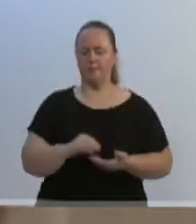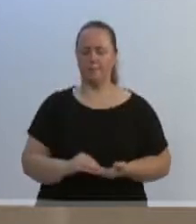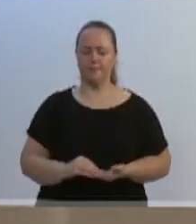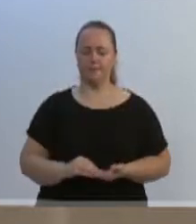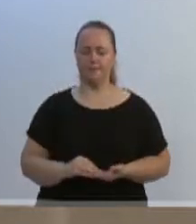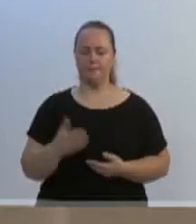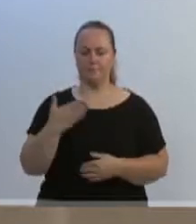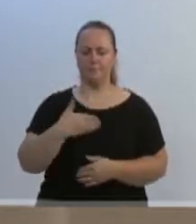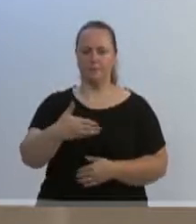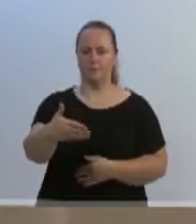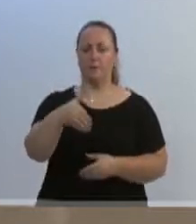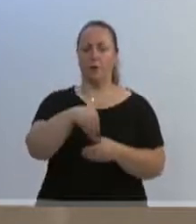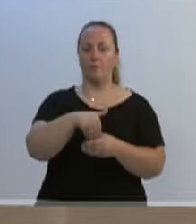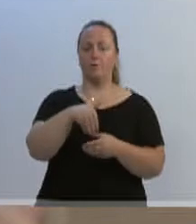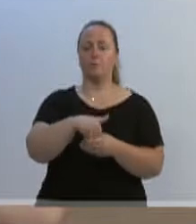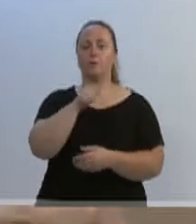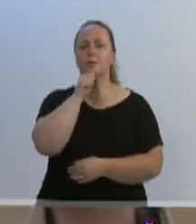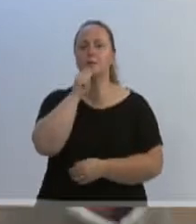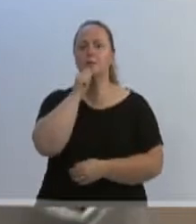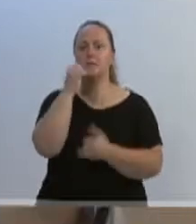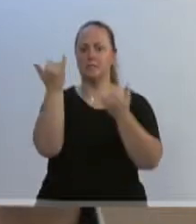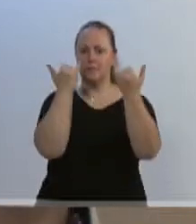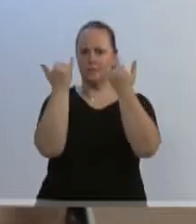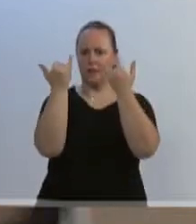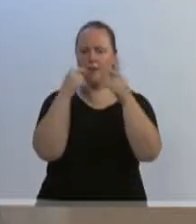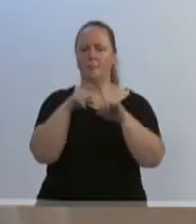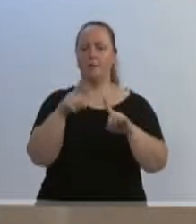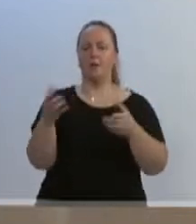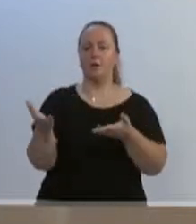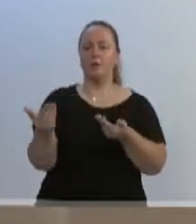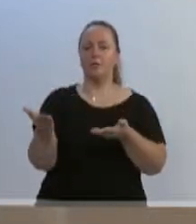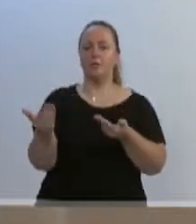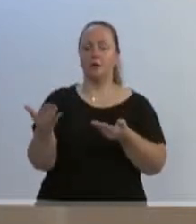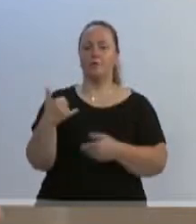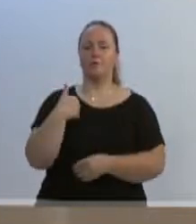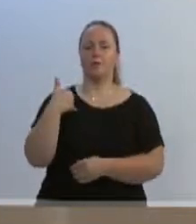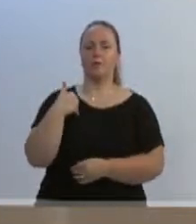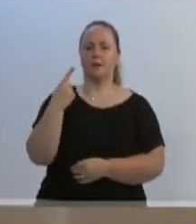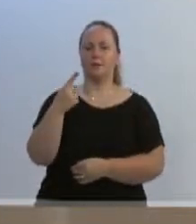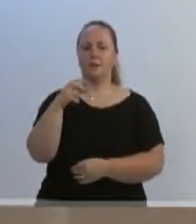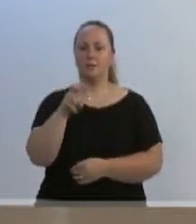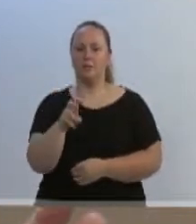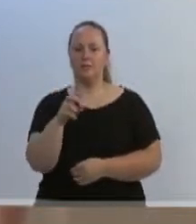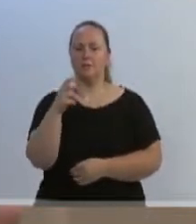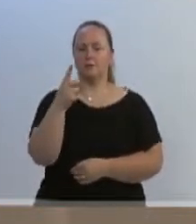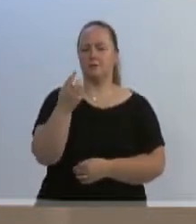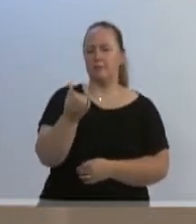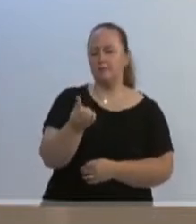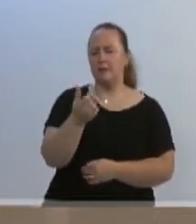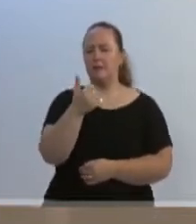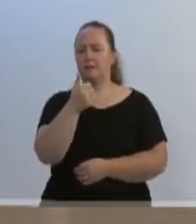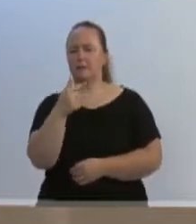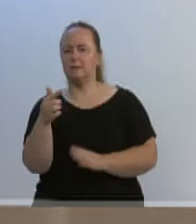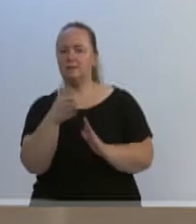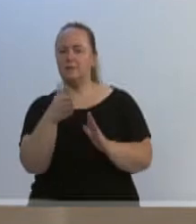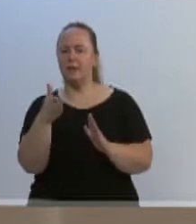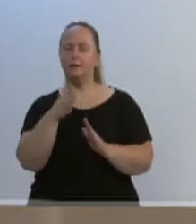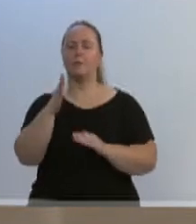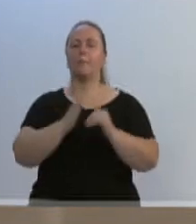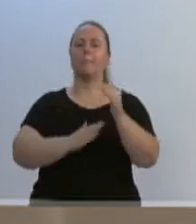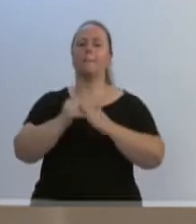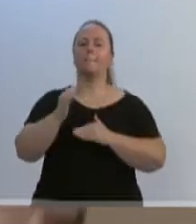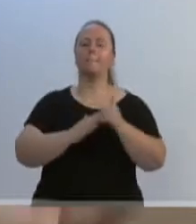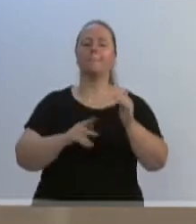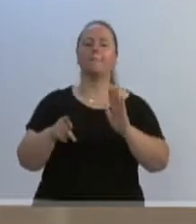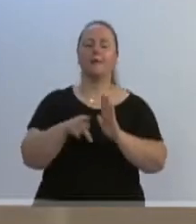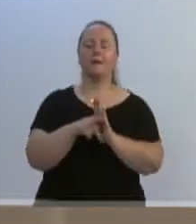voltou, inclusive, sem essas informações, mas são jovens de 15 a 18 anos que escolheram, na verdade, esse tema. Na verdade, é uma prática da escola Elza